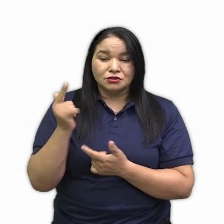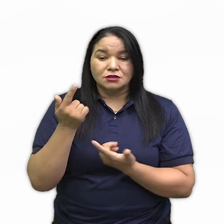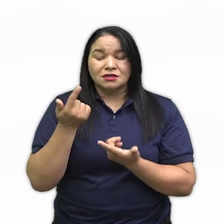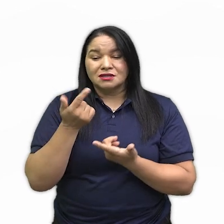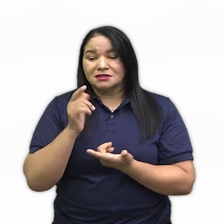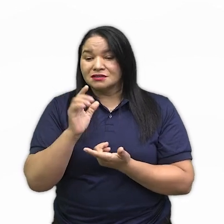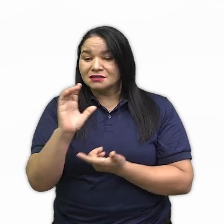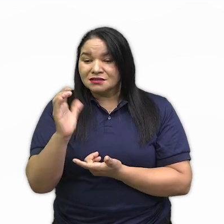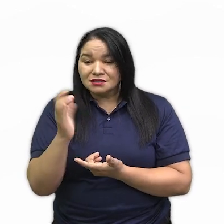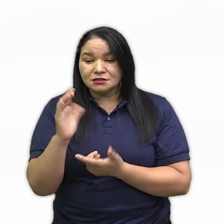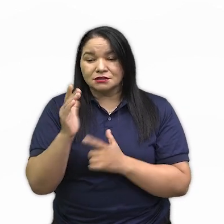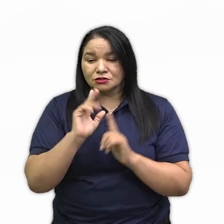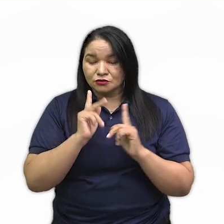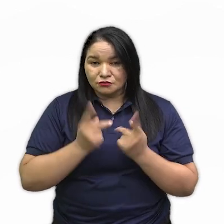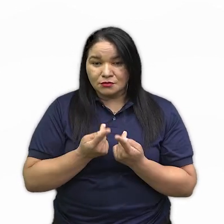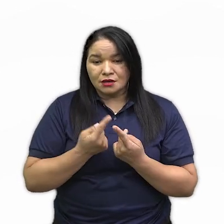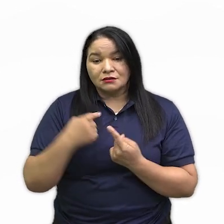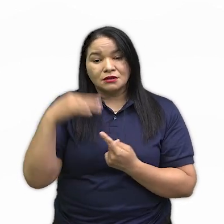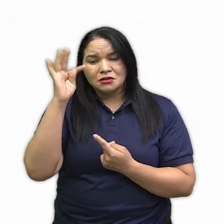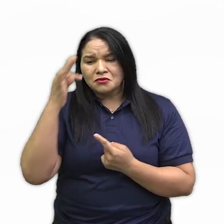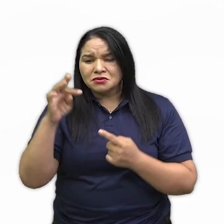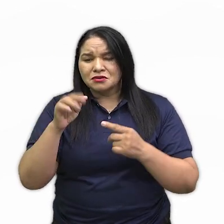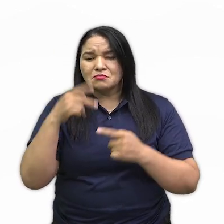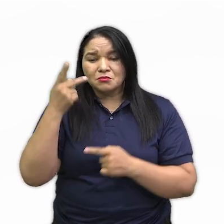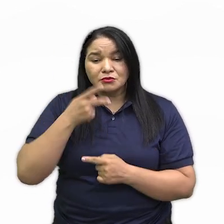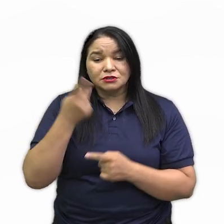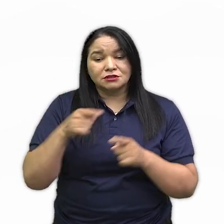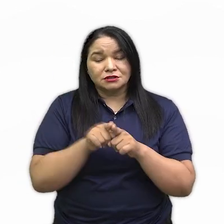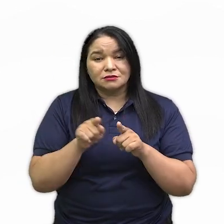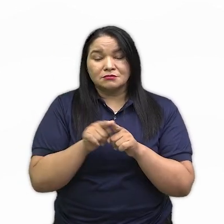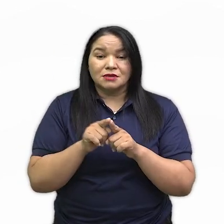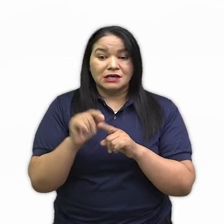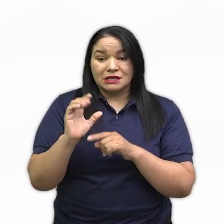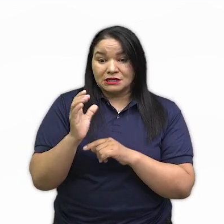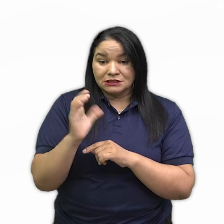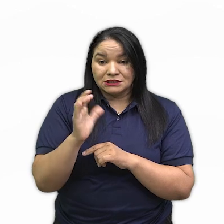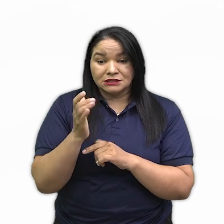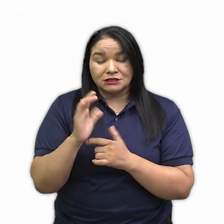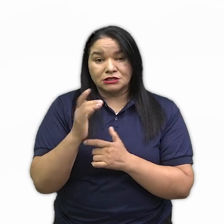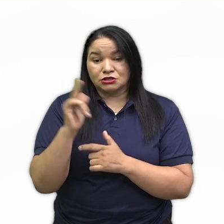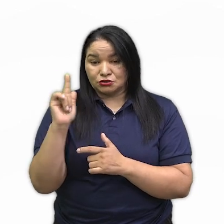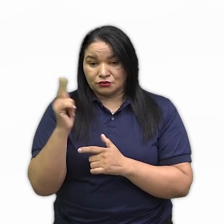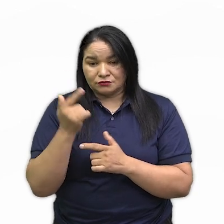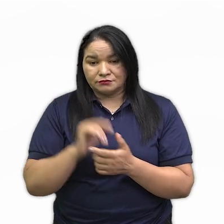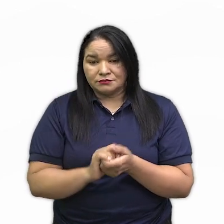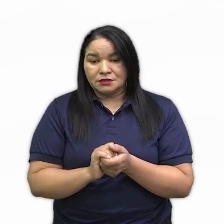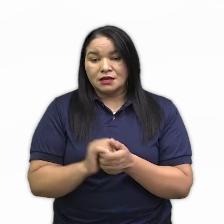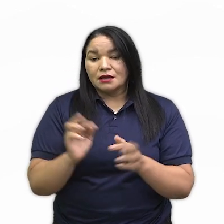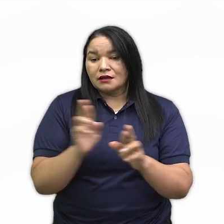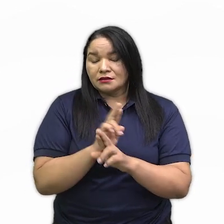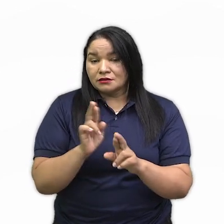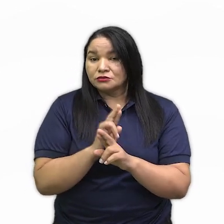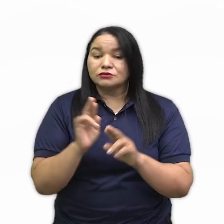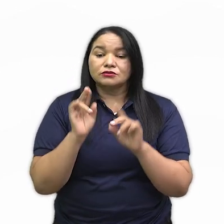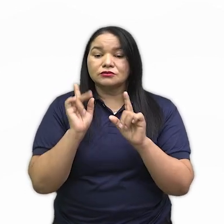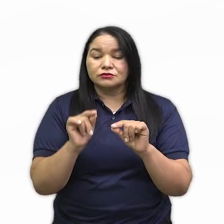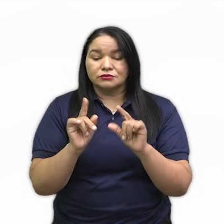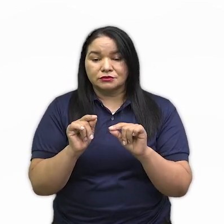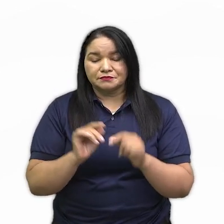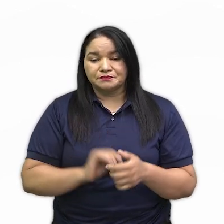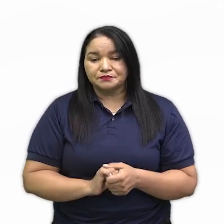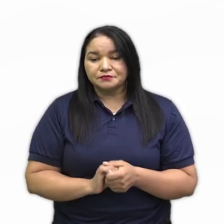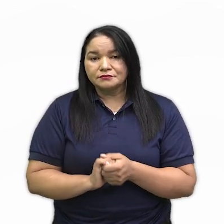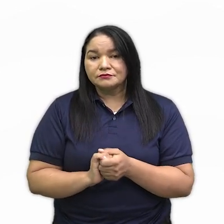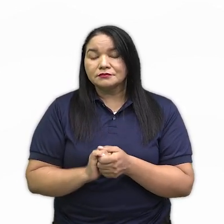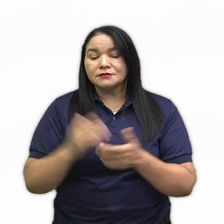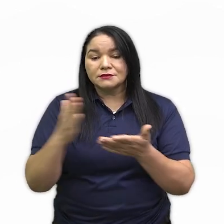humanas, teorias políticas, além, é claro, da ciência geográfica, que foi muito utilizada, inclusive, pelas